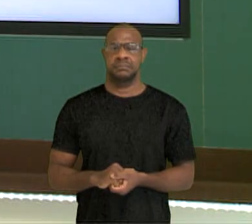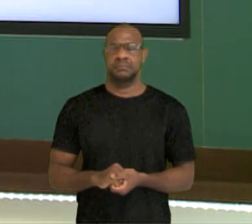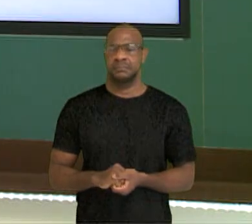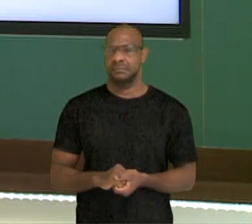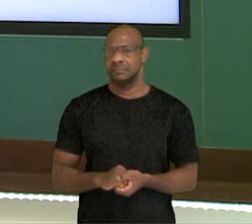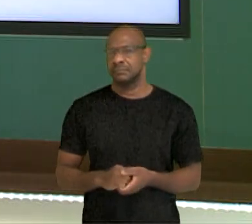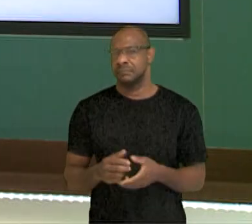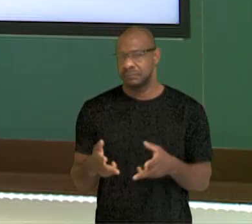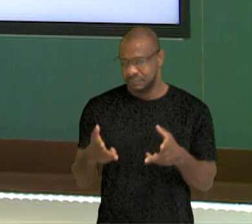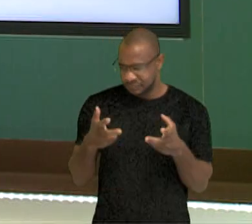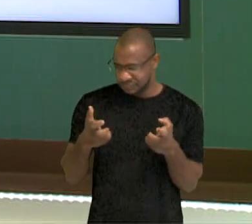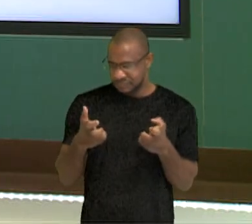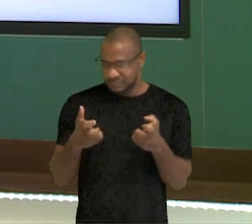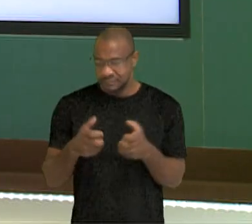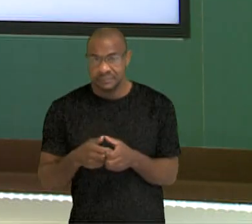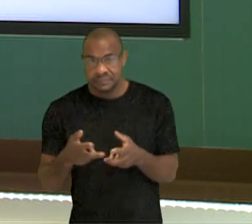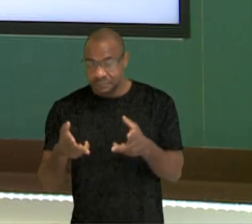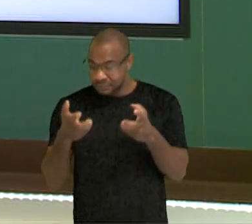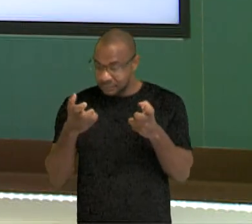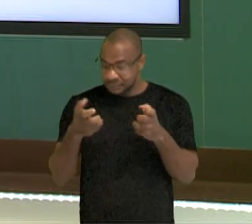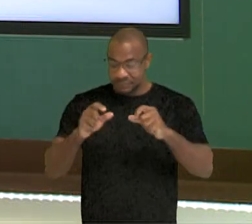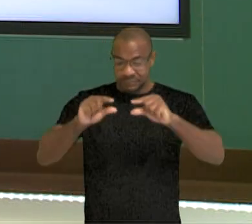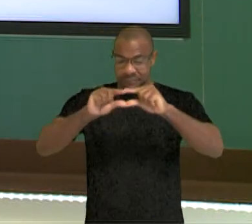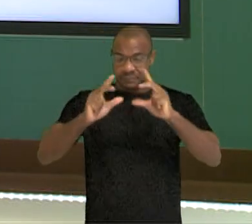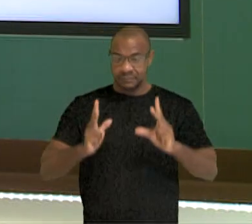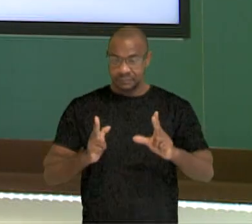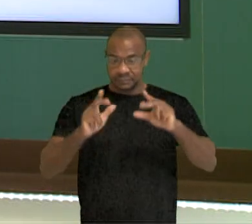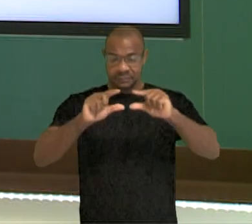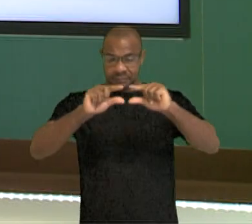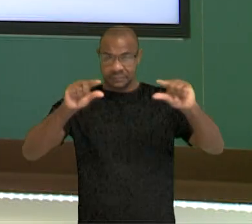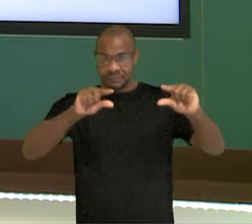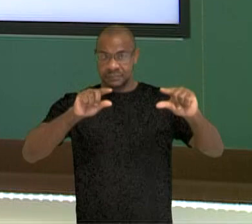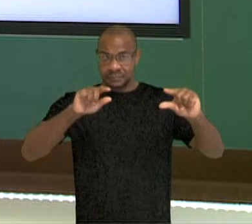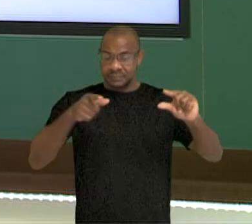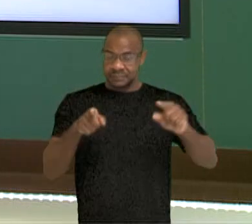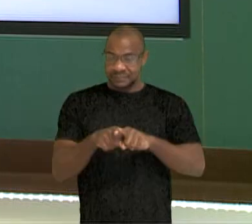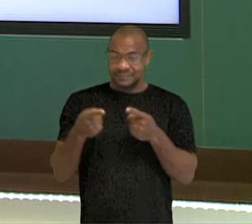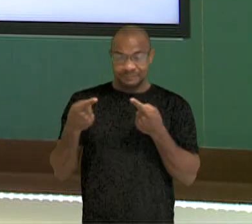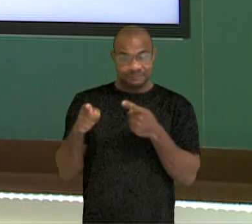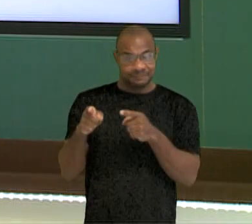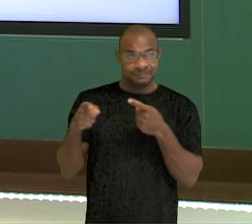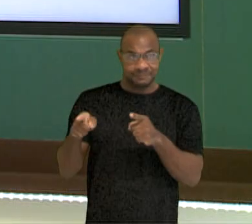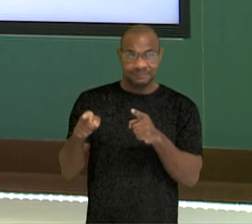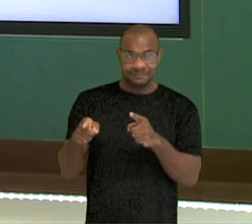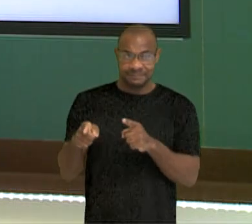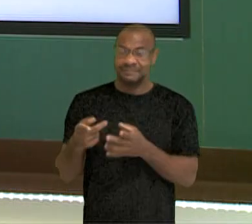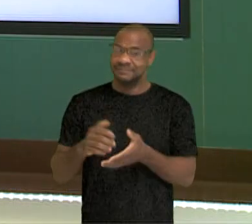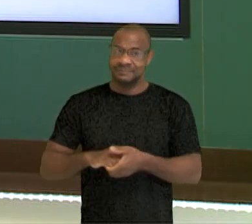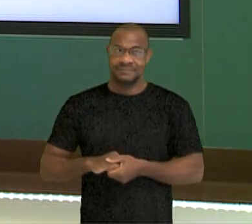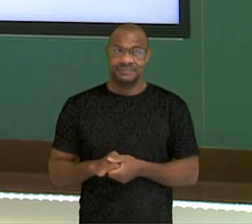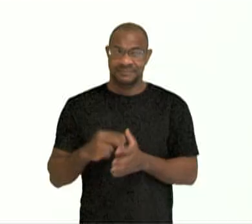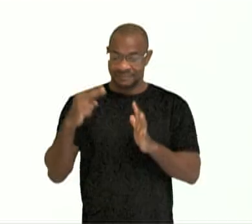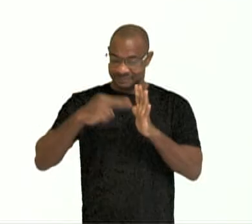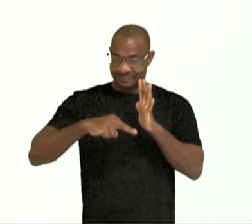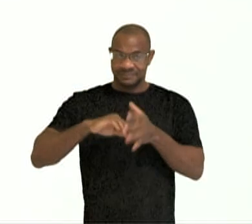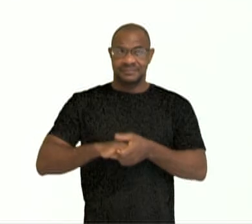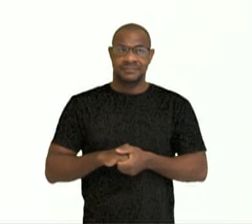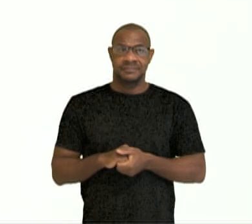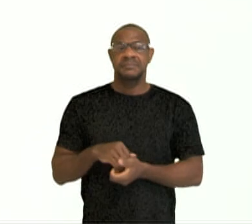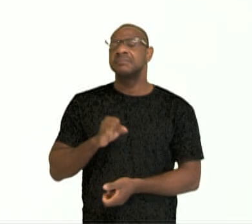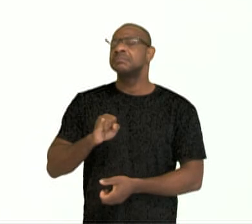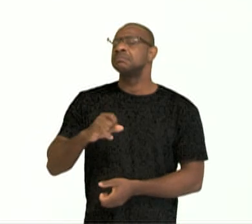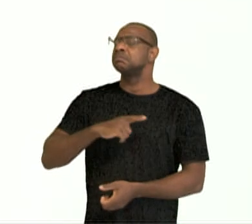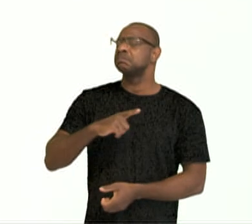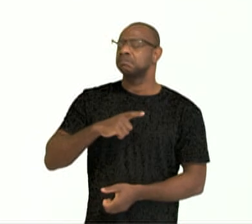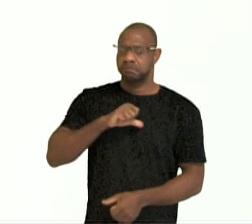Gente, atentem ao comando, ao recorte e à provocação da questão 4. Releia, e se um dia